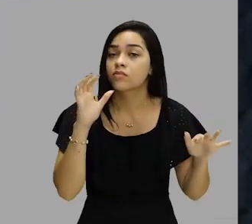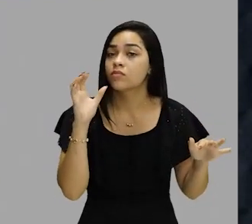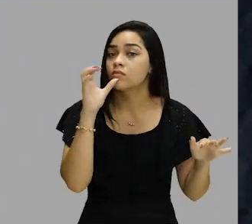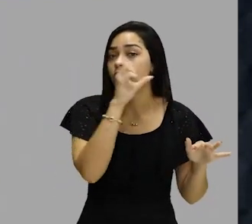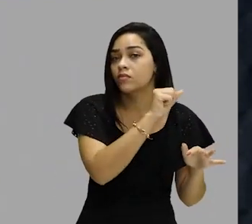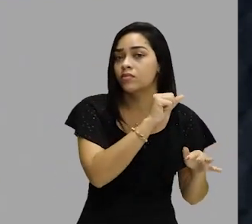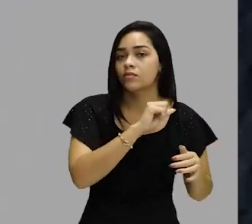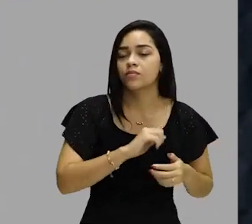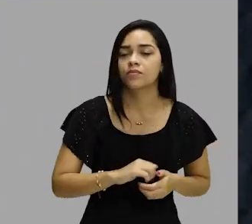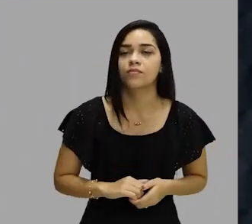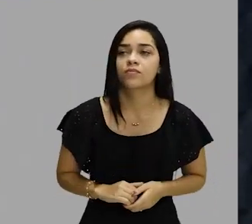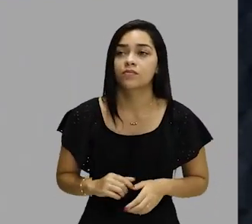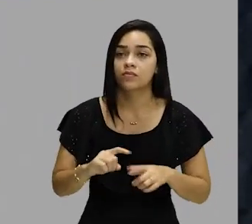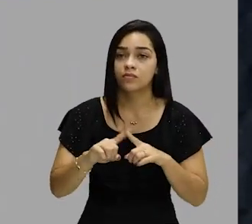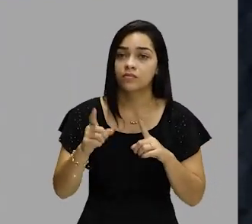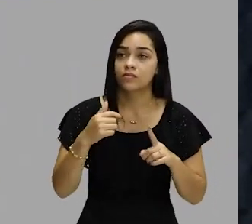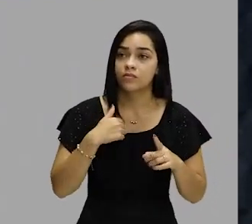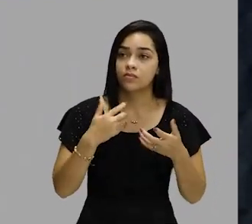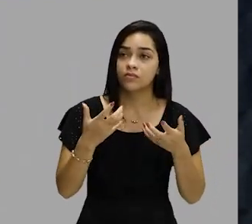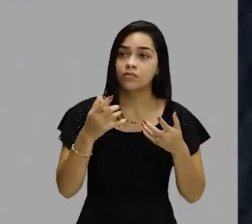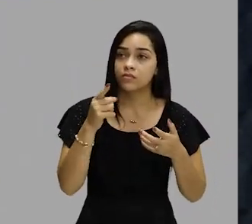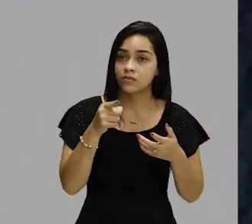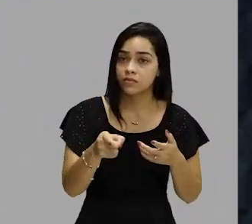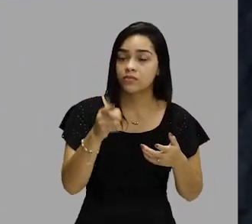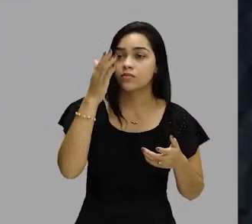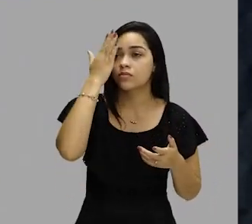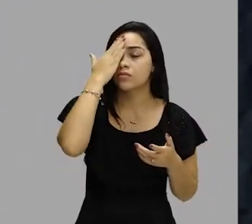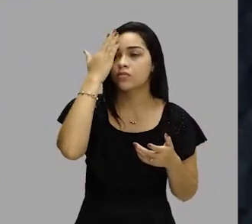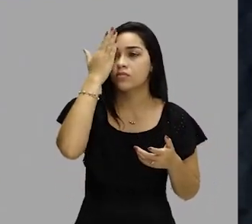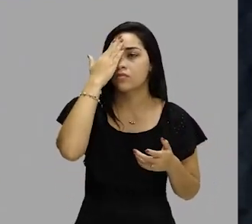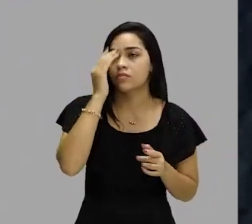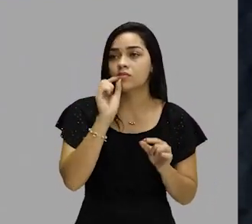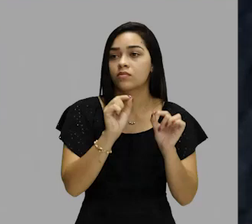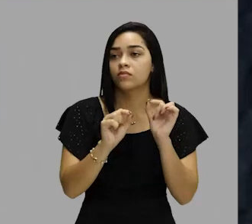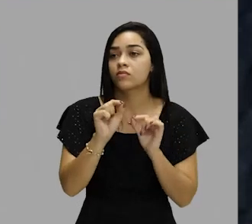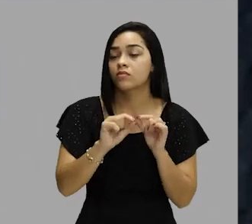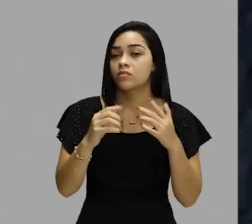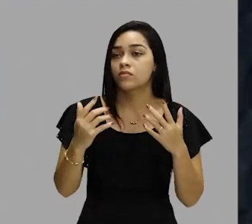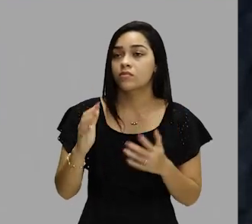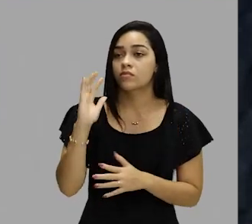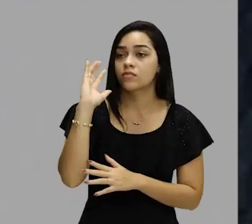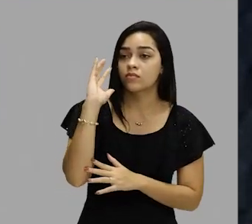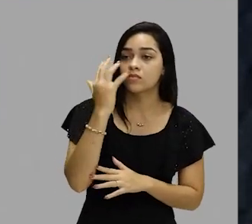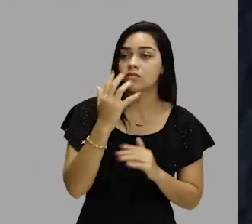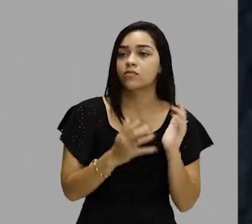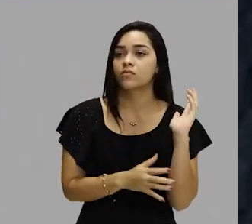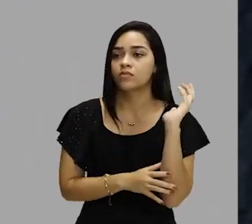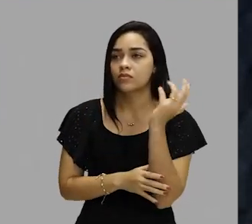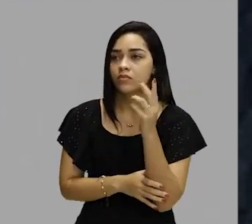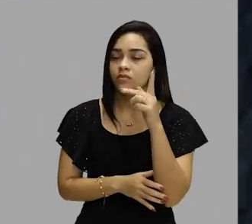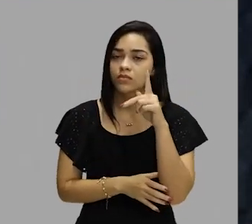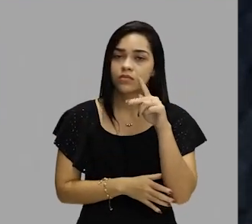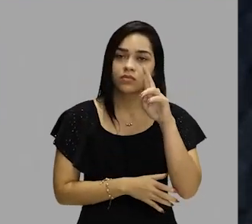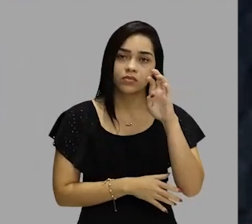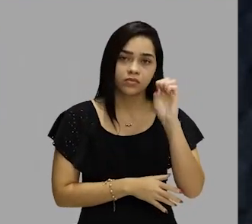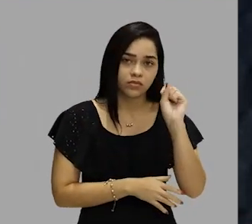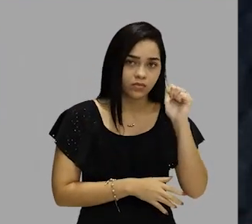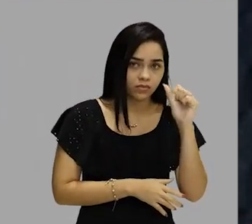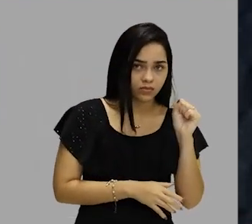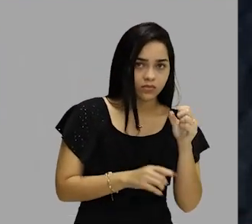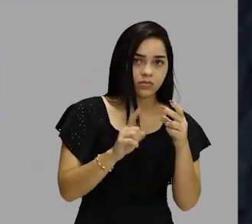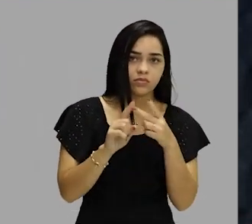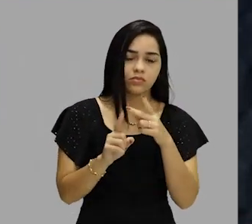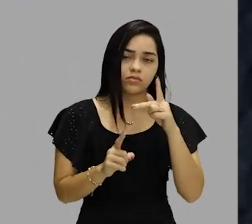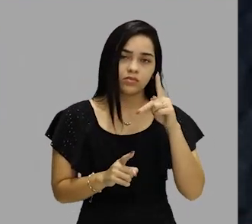tá? Mas o que eu quero que vocês entendam é que na natureza, presas e